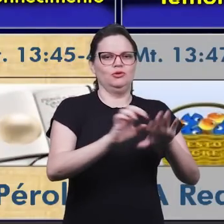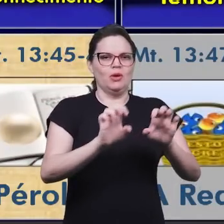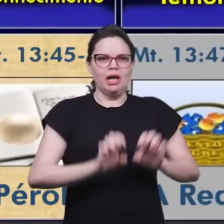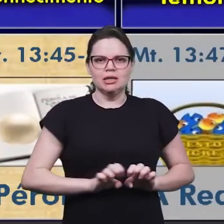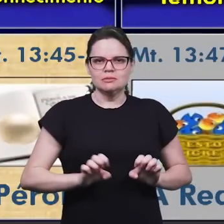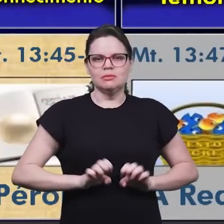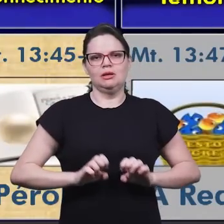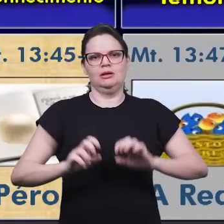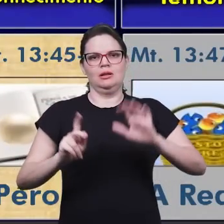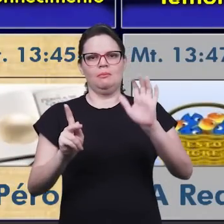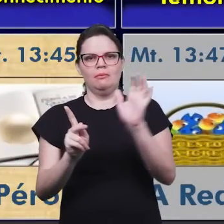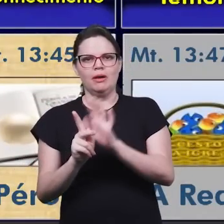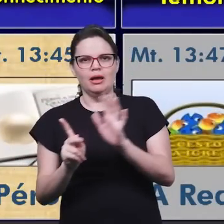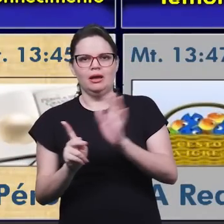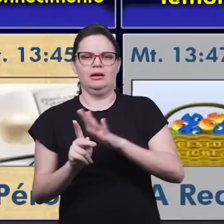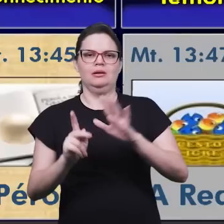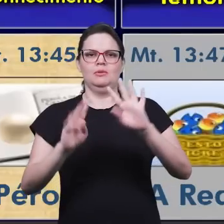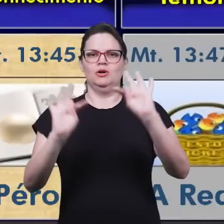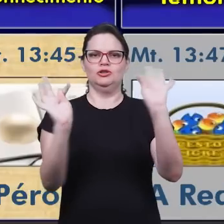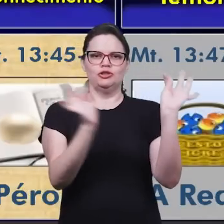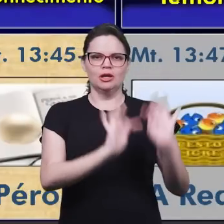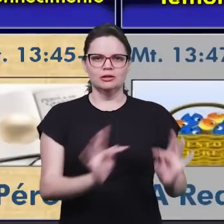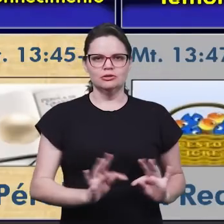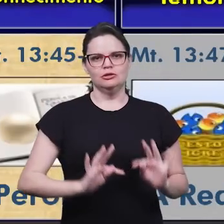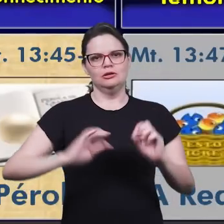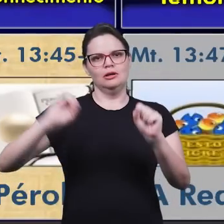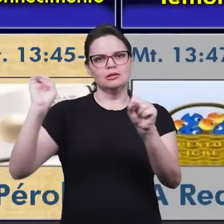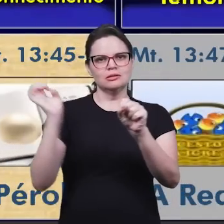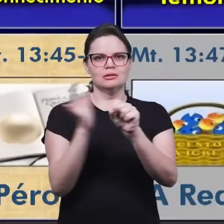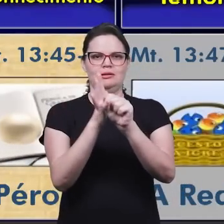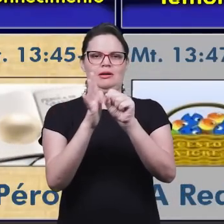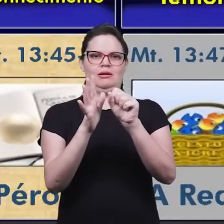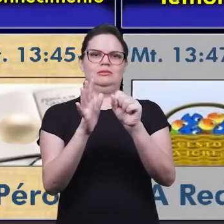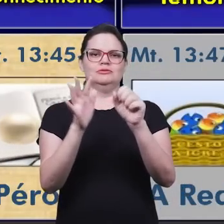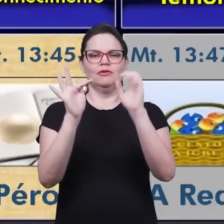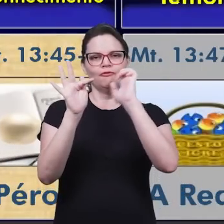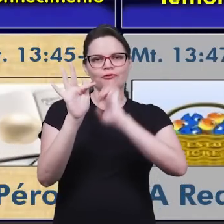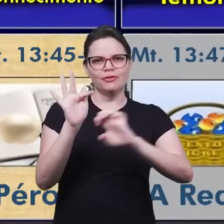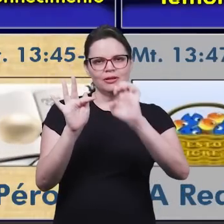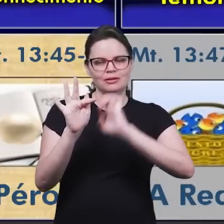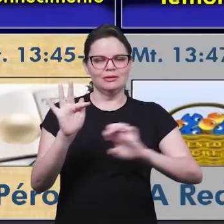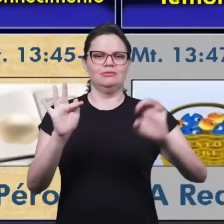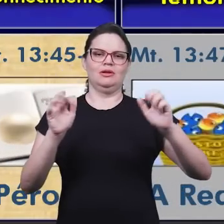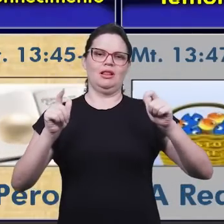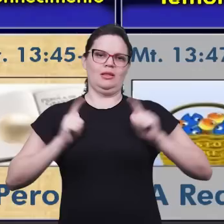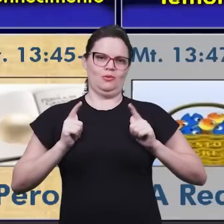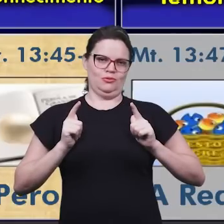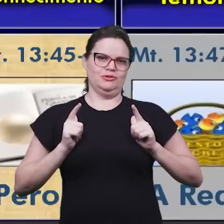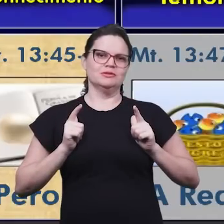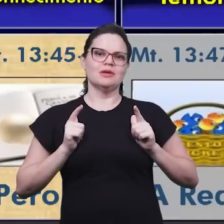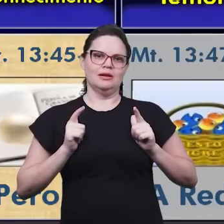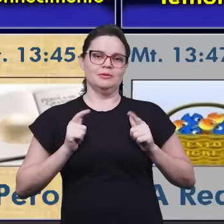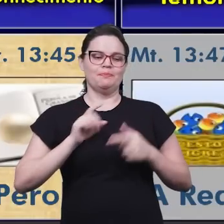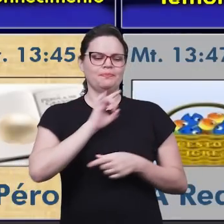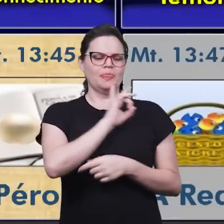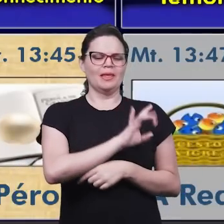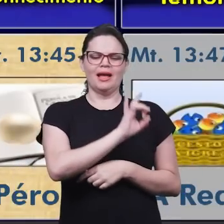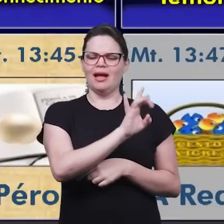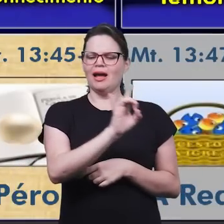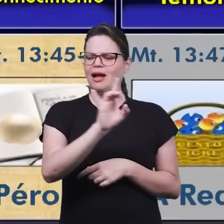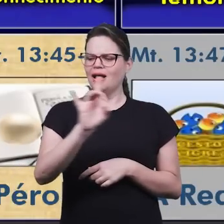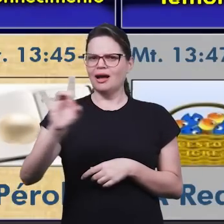Esmirna, Pérgamo, Tiatira, Sardes, Filadélfia, Laodiceia. Cada uma carta dessa tem